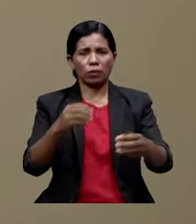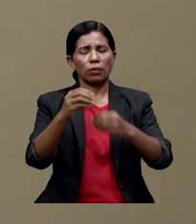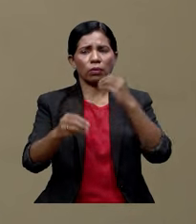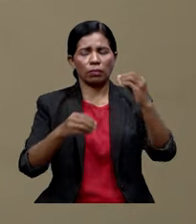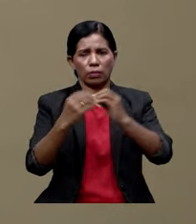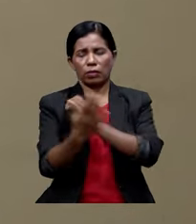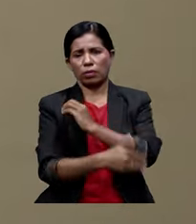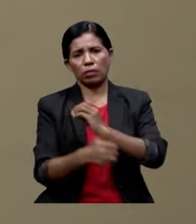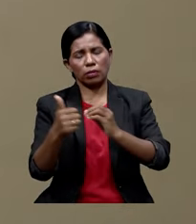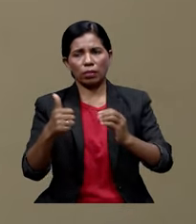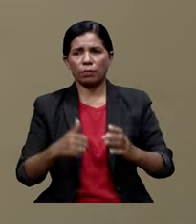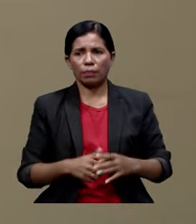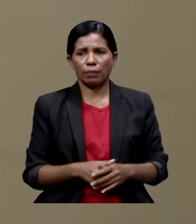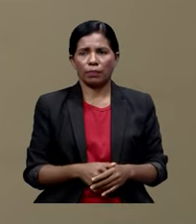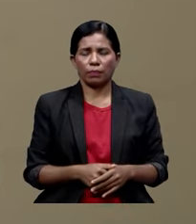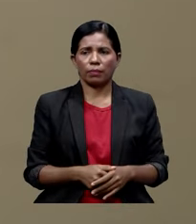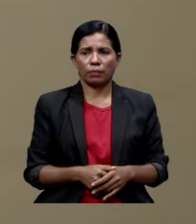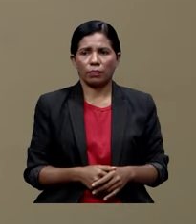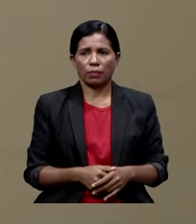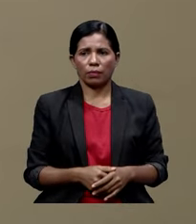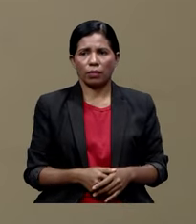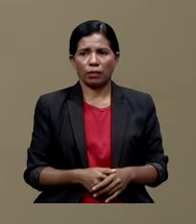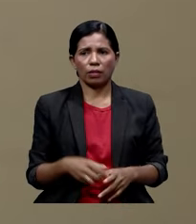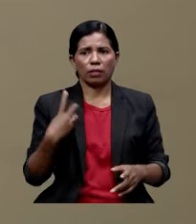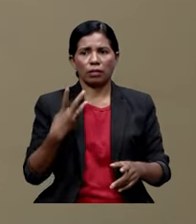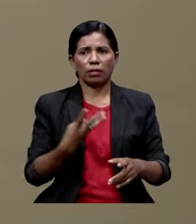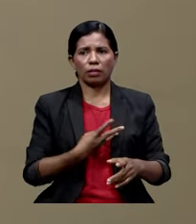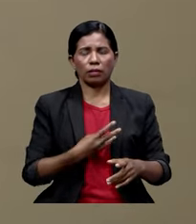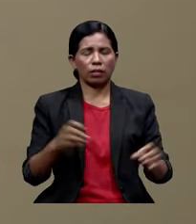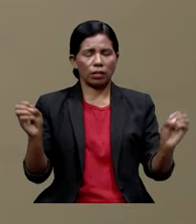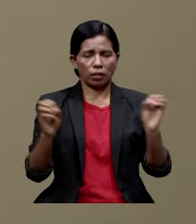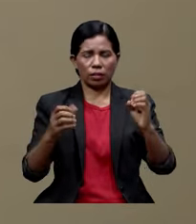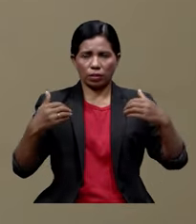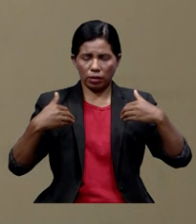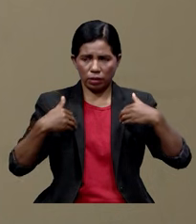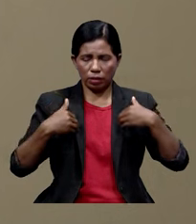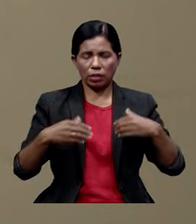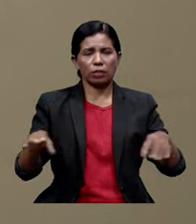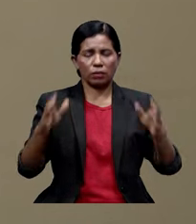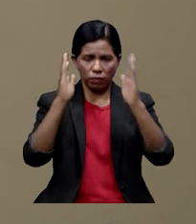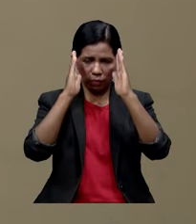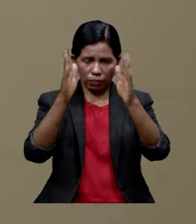estrangeira, porque também não percebemos muito bem o inglês.